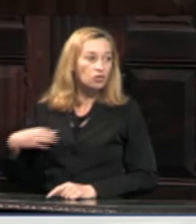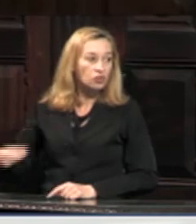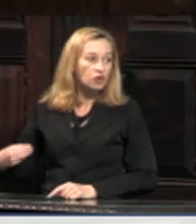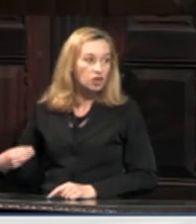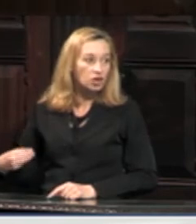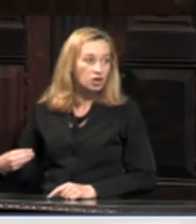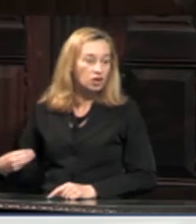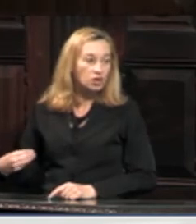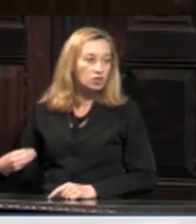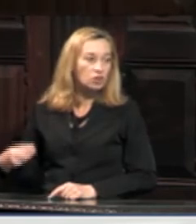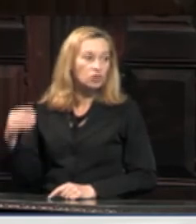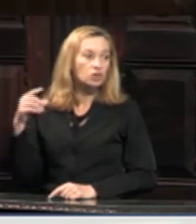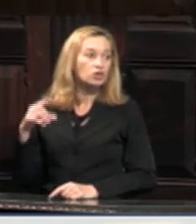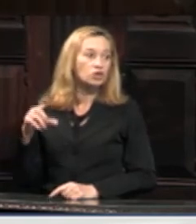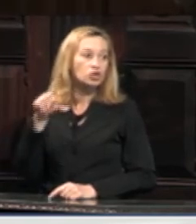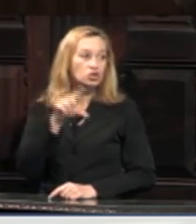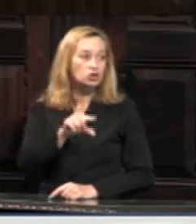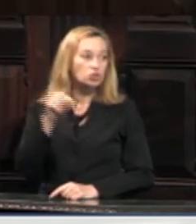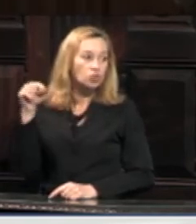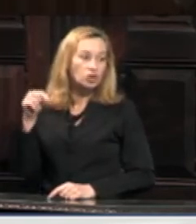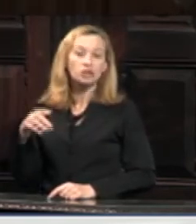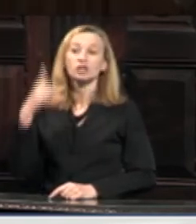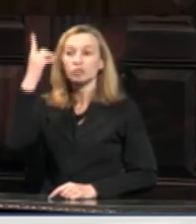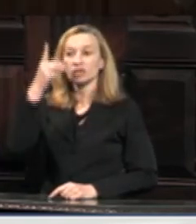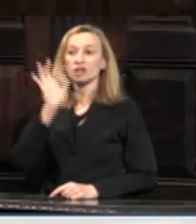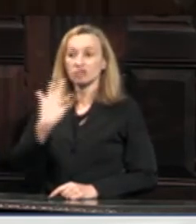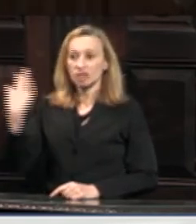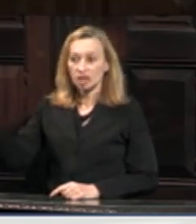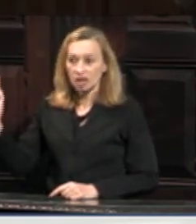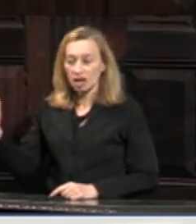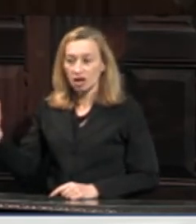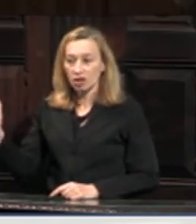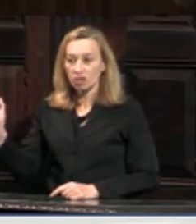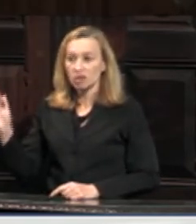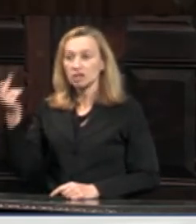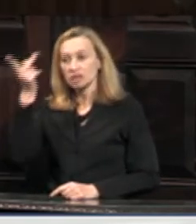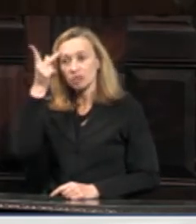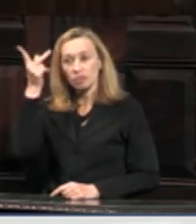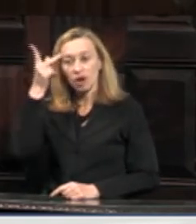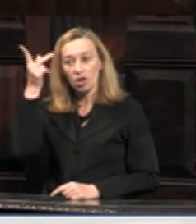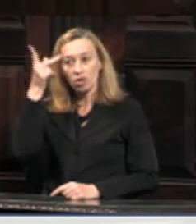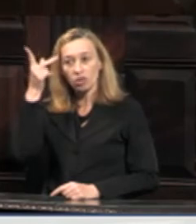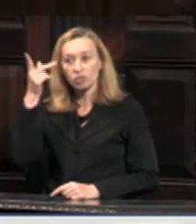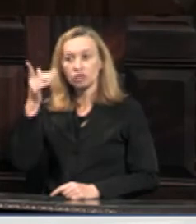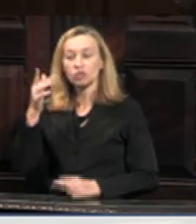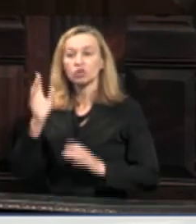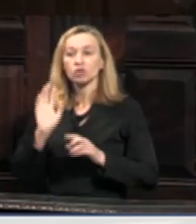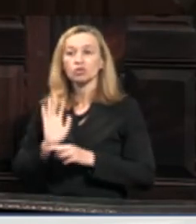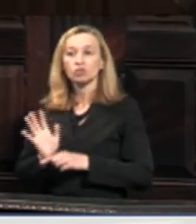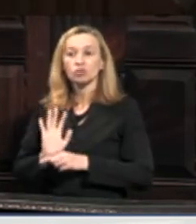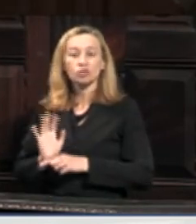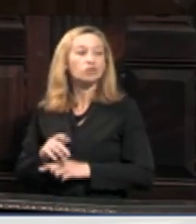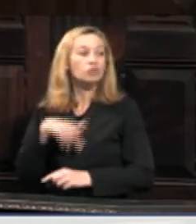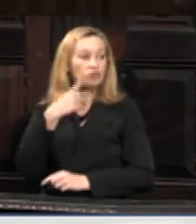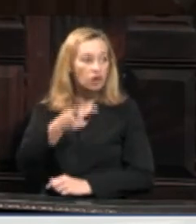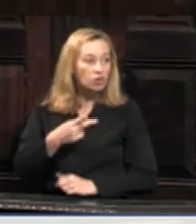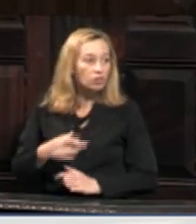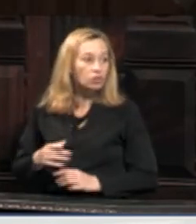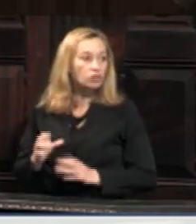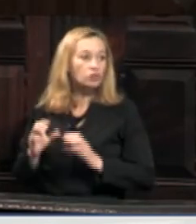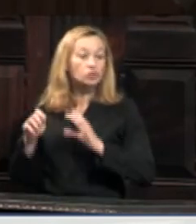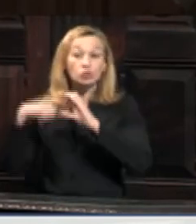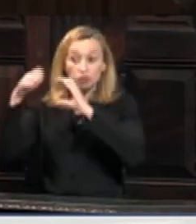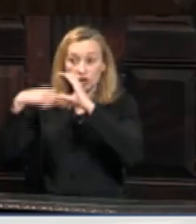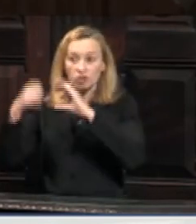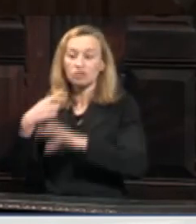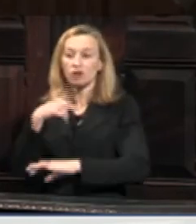com quase 2 milhões de votos, em vídeo de cerca de 4 meses, recentemente divulgado, falou aquela